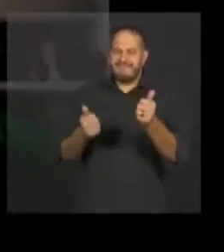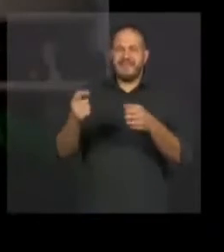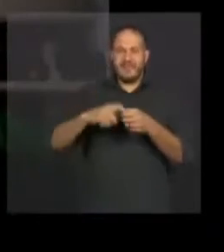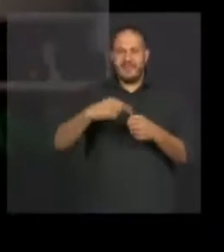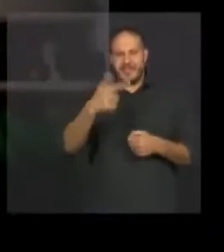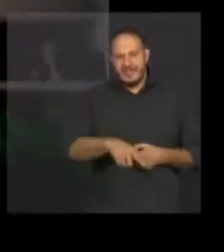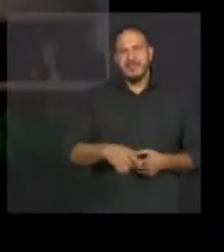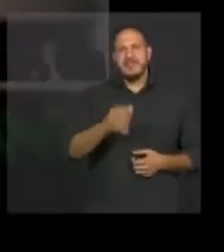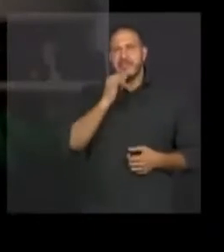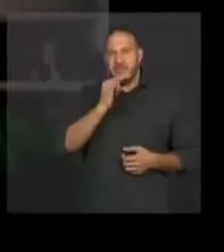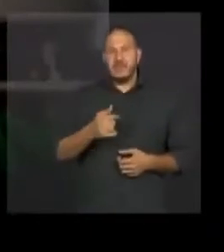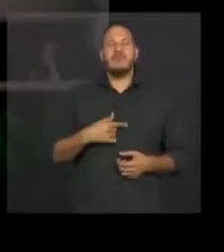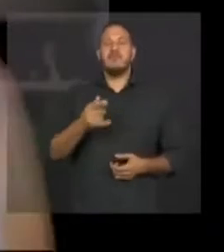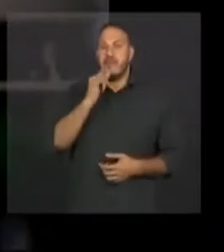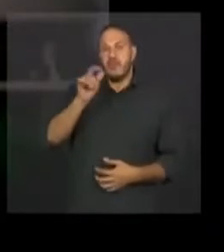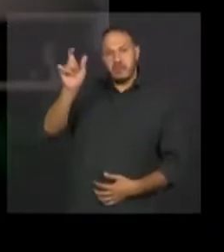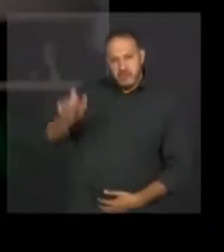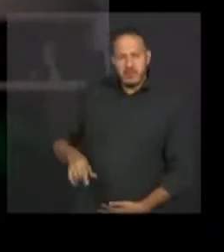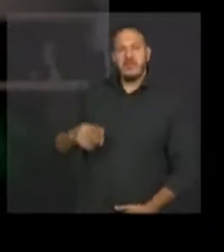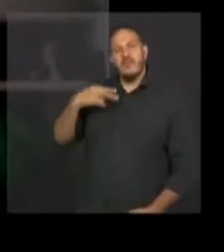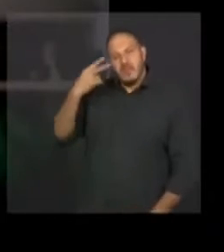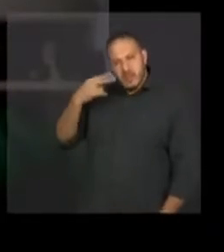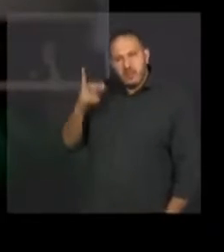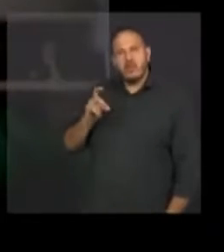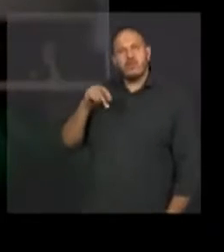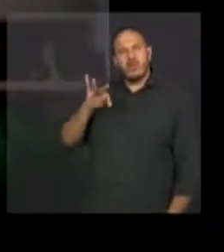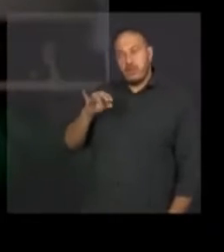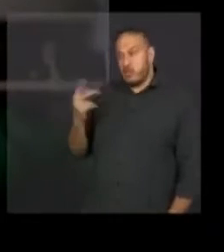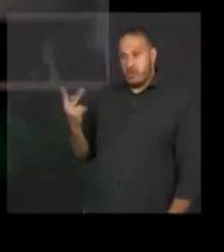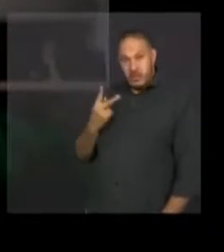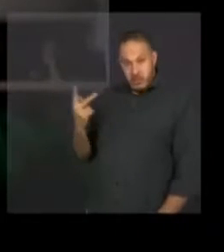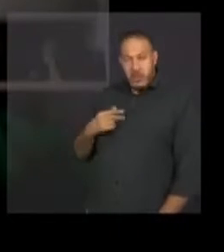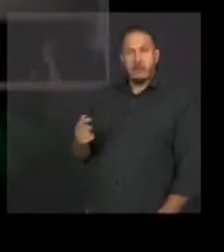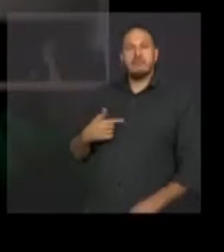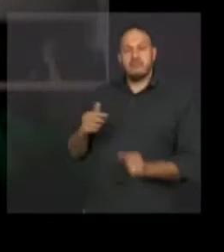queremos demonstrar para a juíza, eu, o vereador Donato, produzimos, né, um documento,